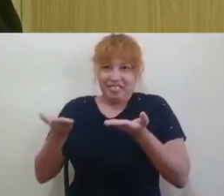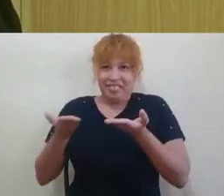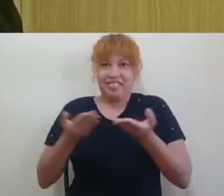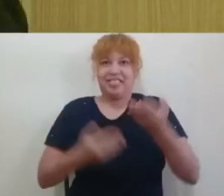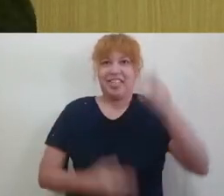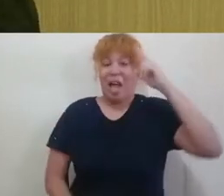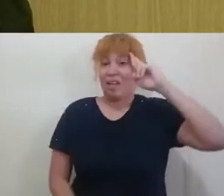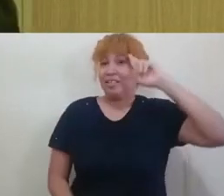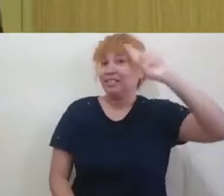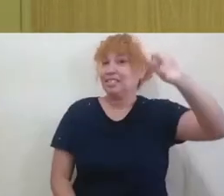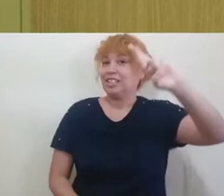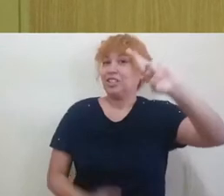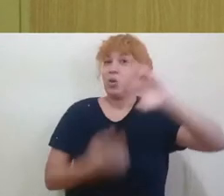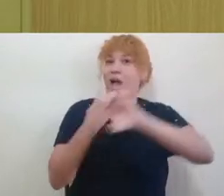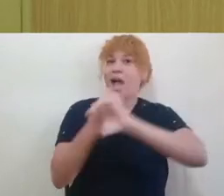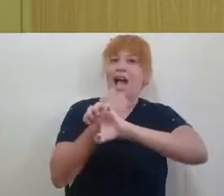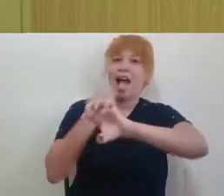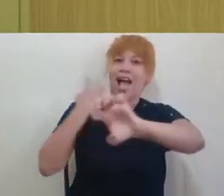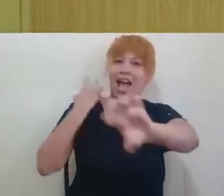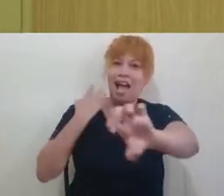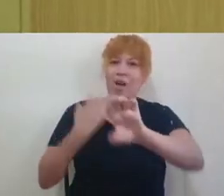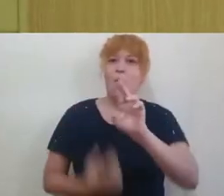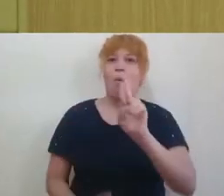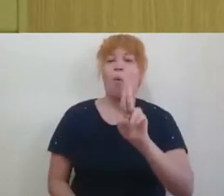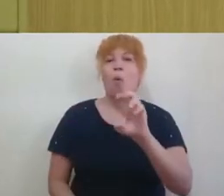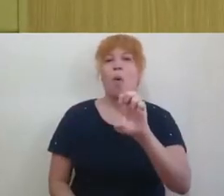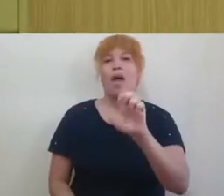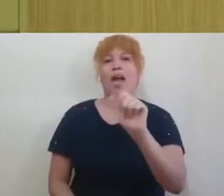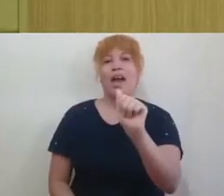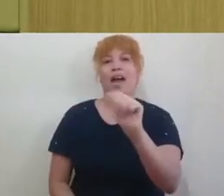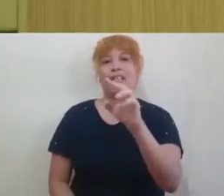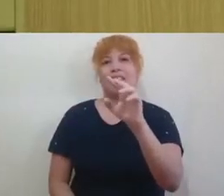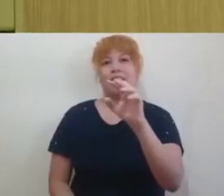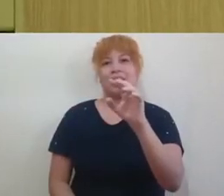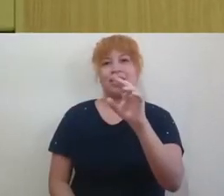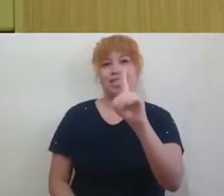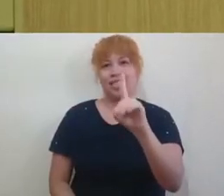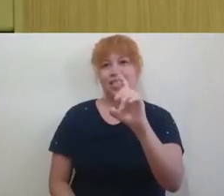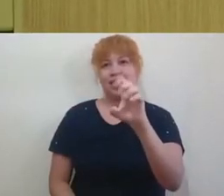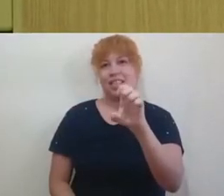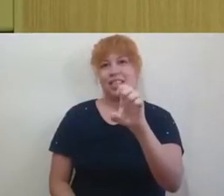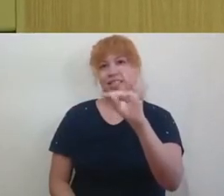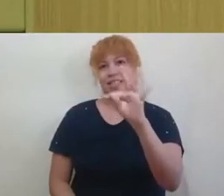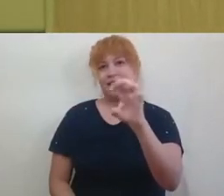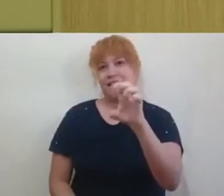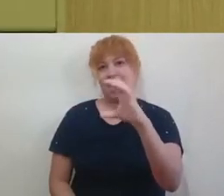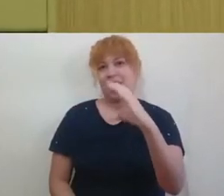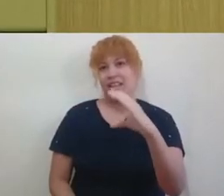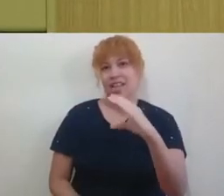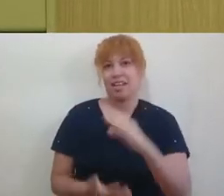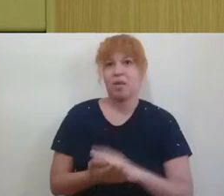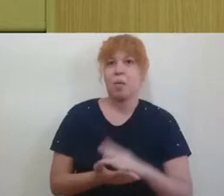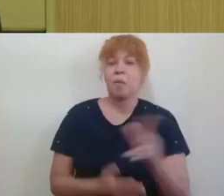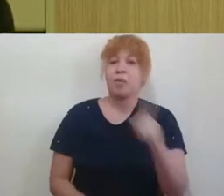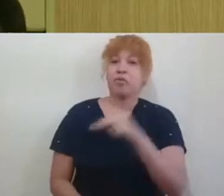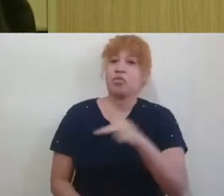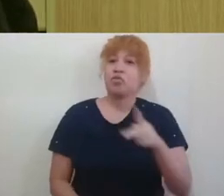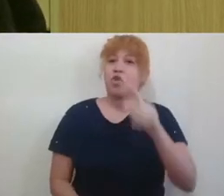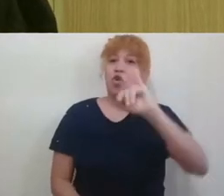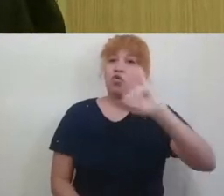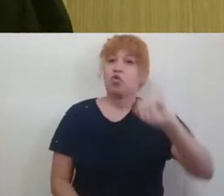Gostaria de continuar essa fala, me dirigindo diretamente a vocês, formandos e agora